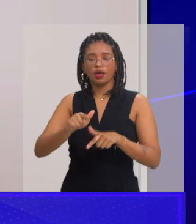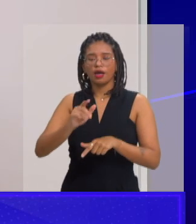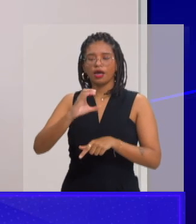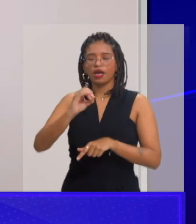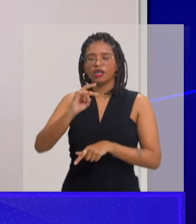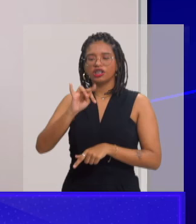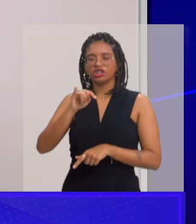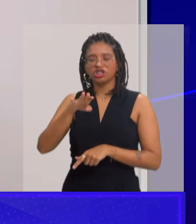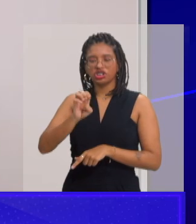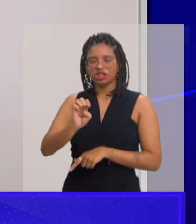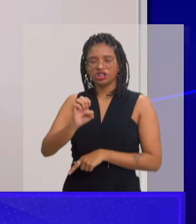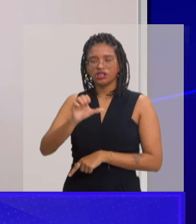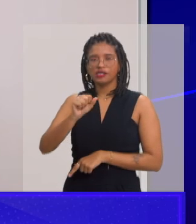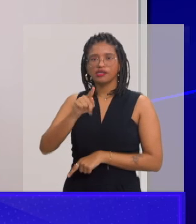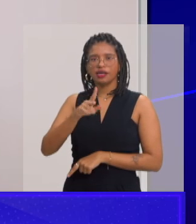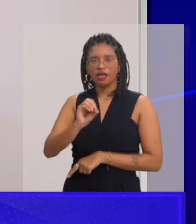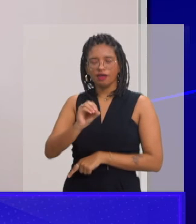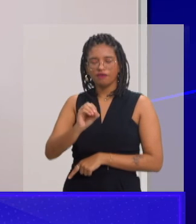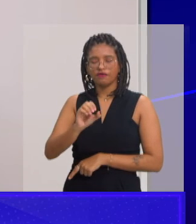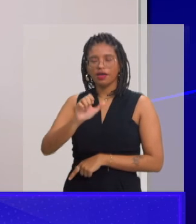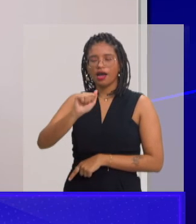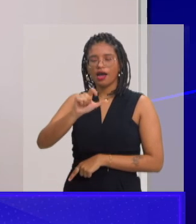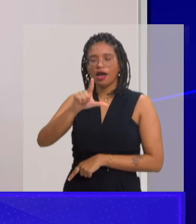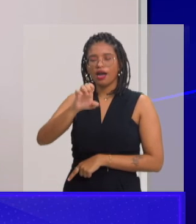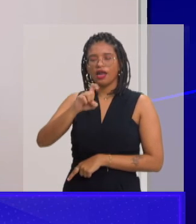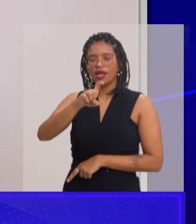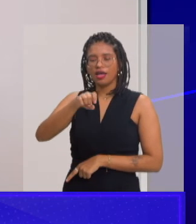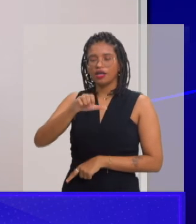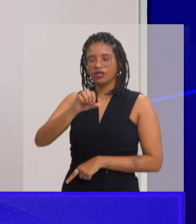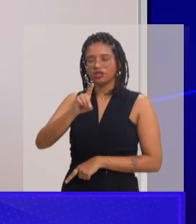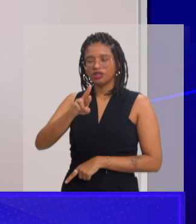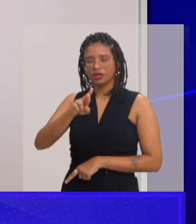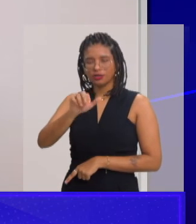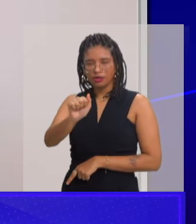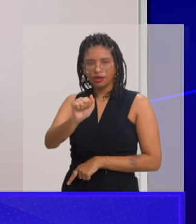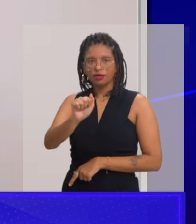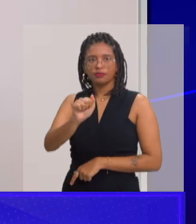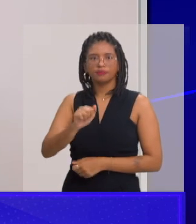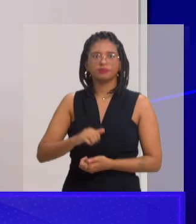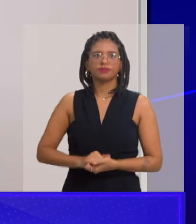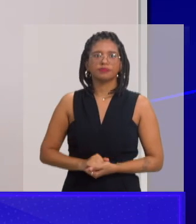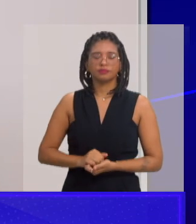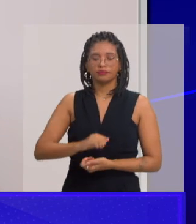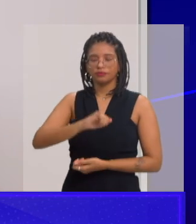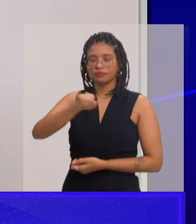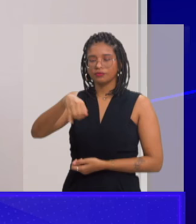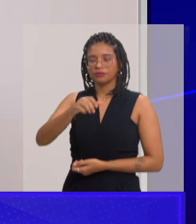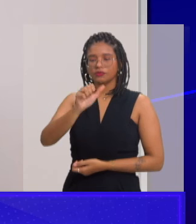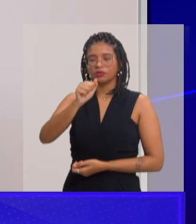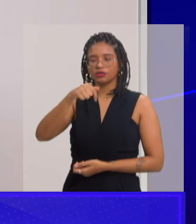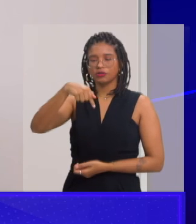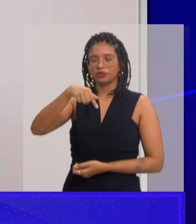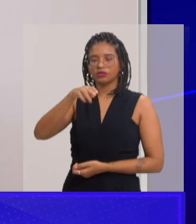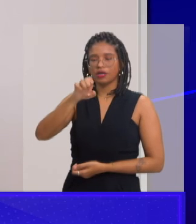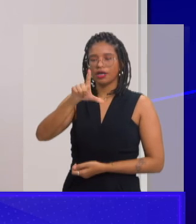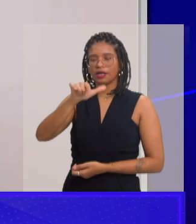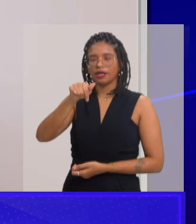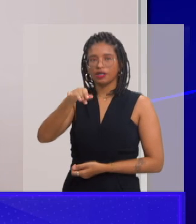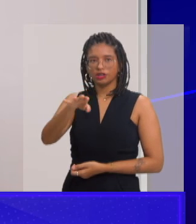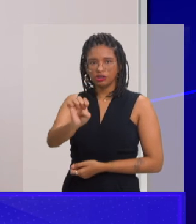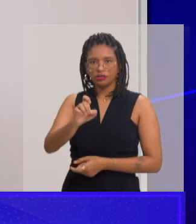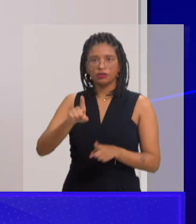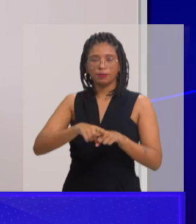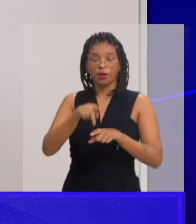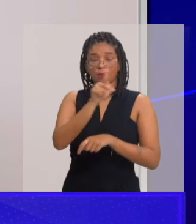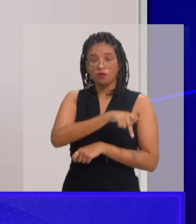de trabalho com a Maia Cristiane Sequef, Alexandra Teodoro, vamos lá, a Jaqueline, com